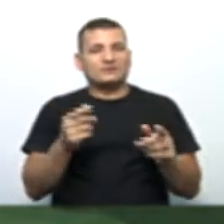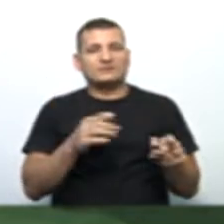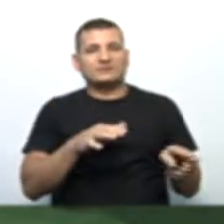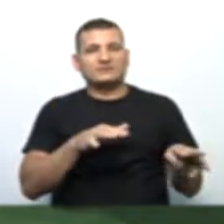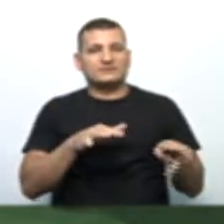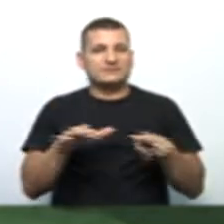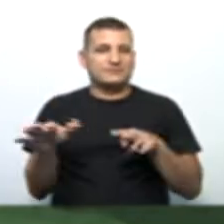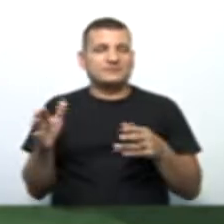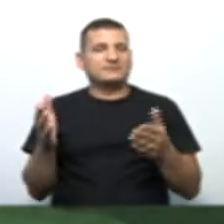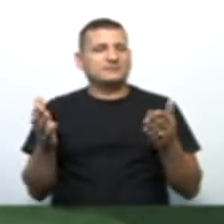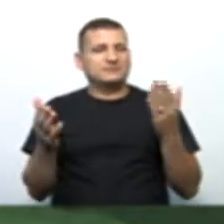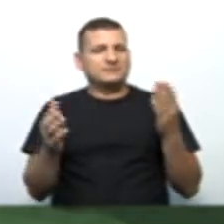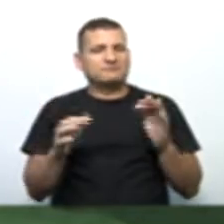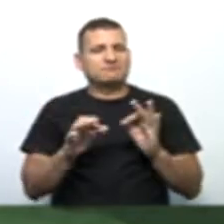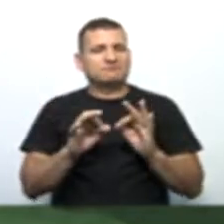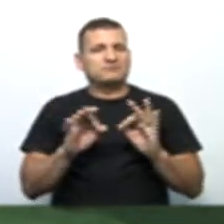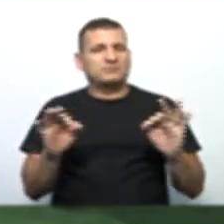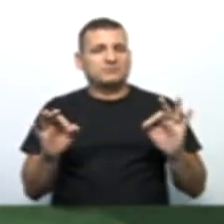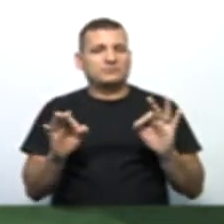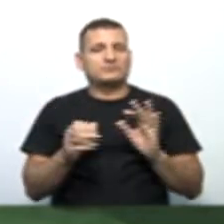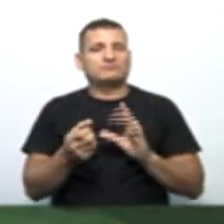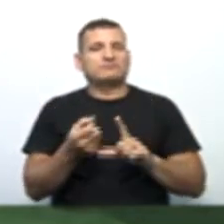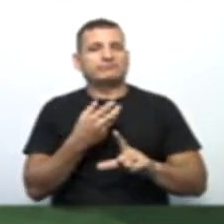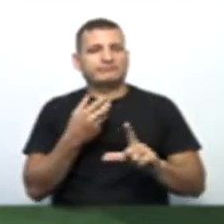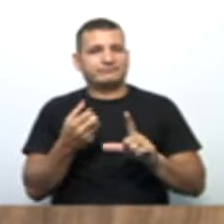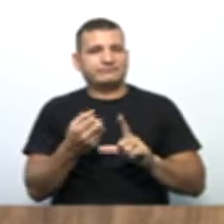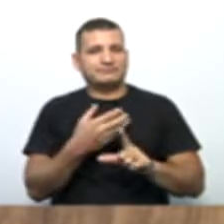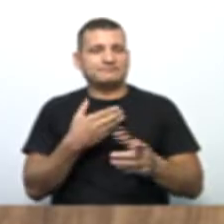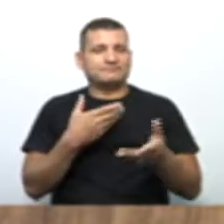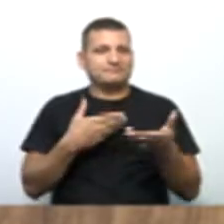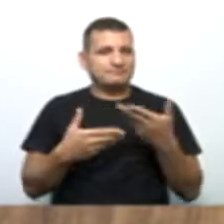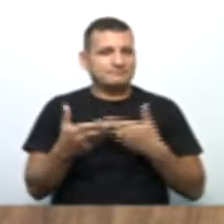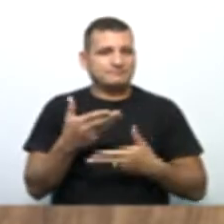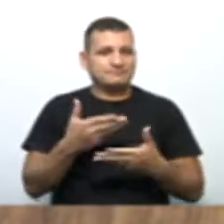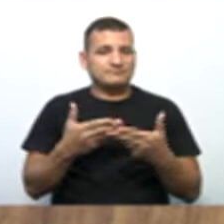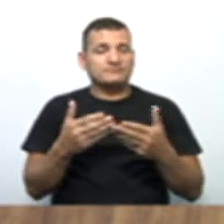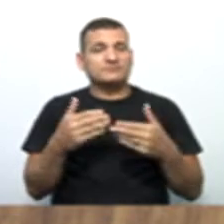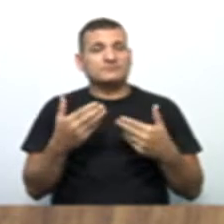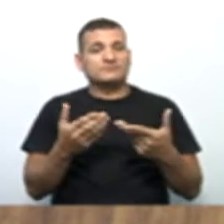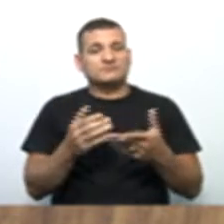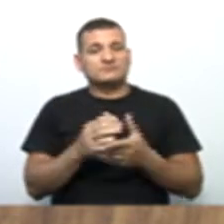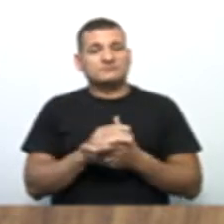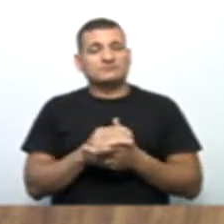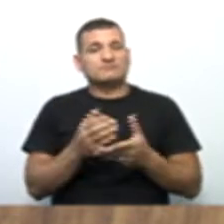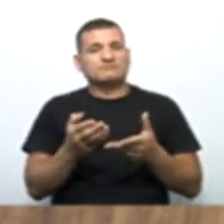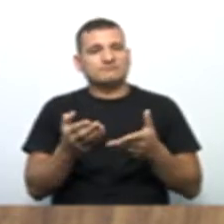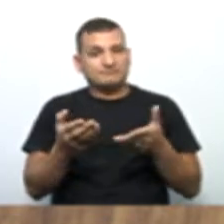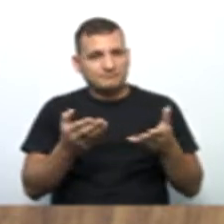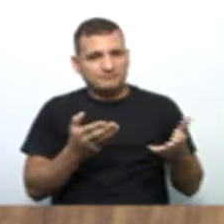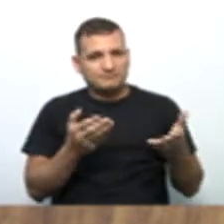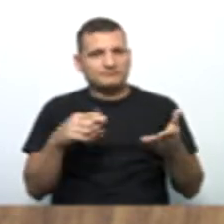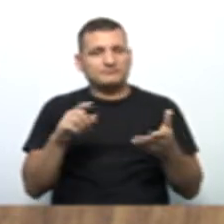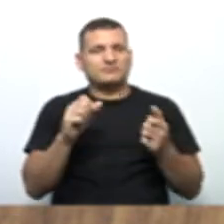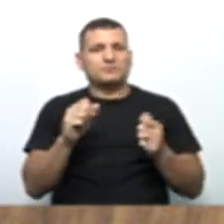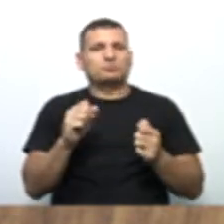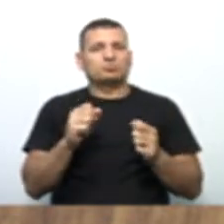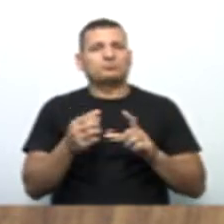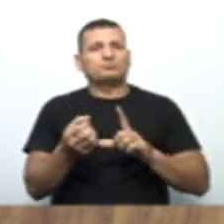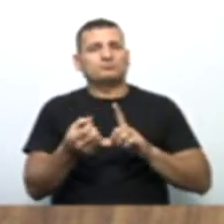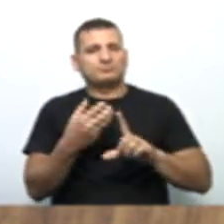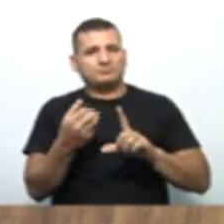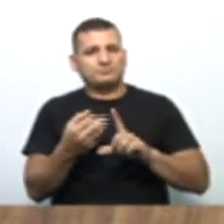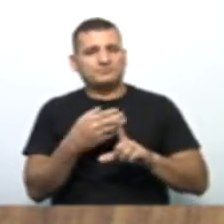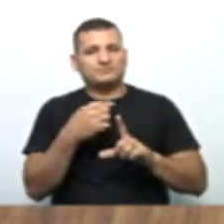participação foi excelente o pessoal fica novamente aí o convite e vão participar mande sua mensagem manda sua